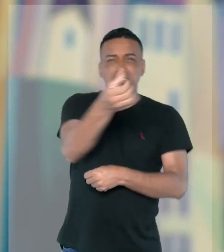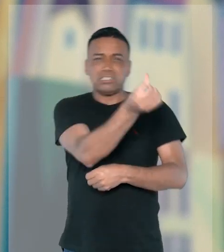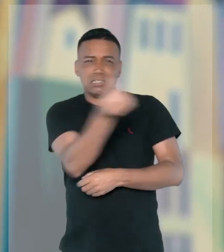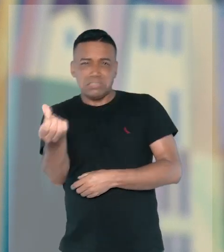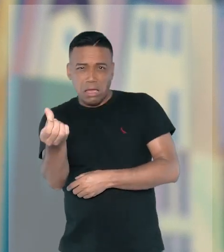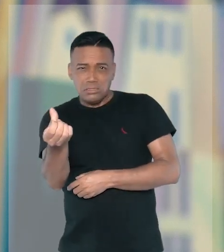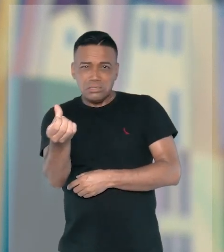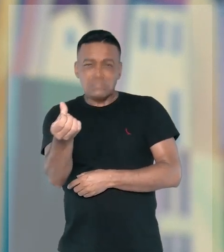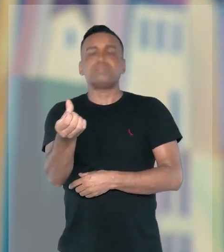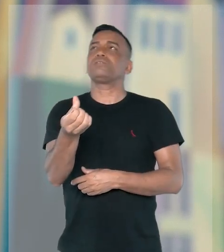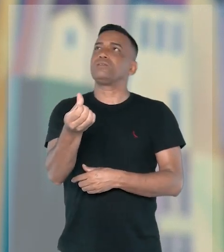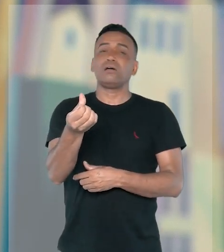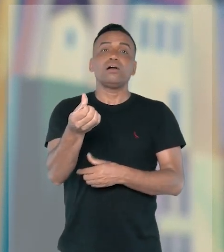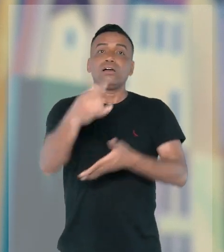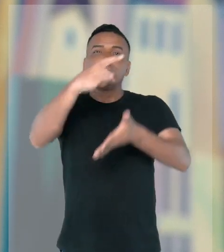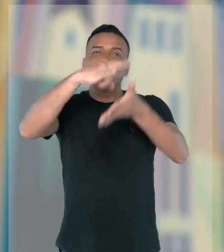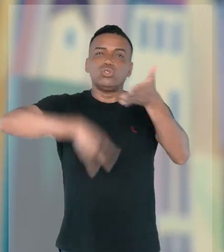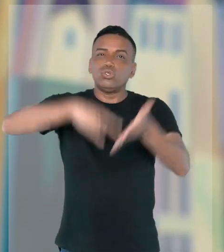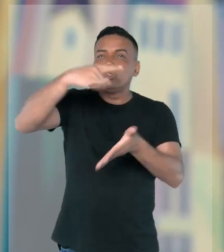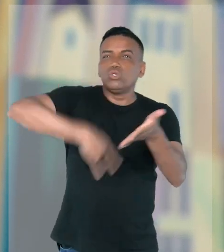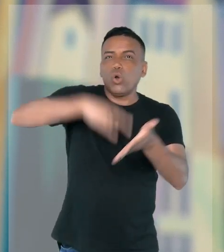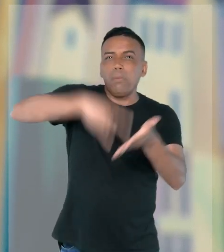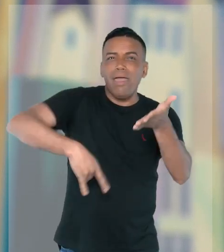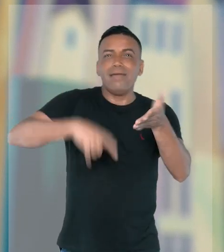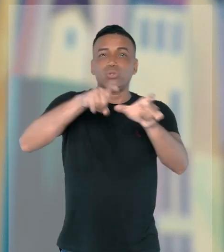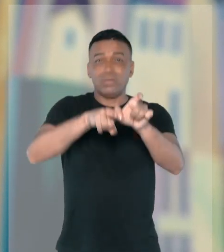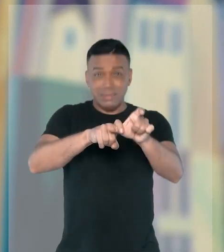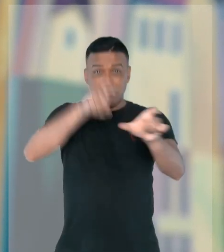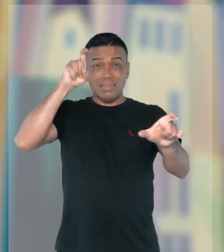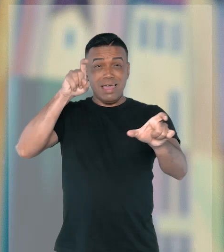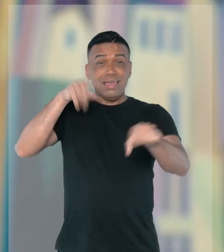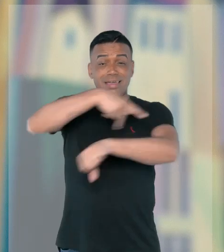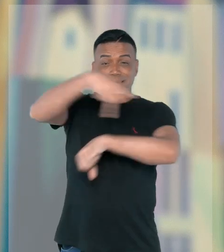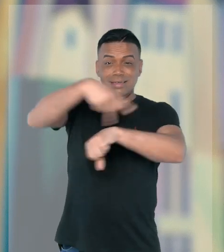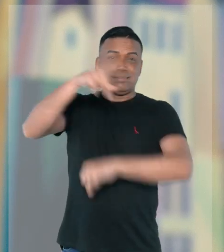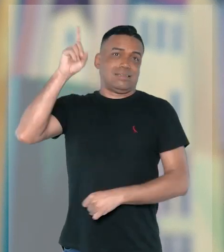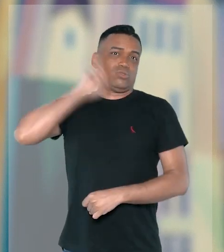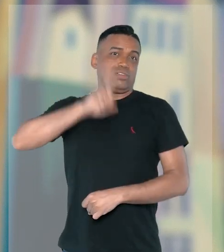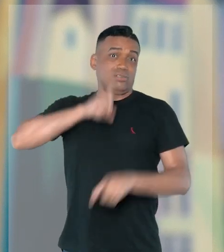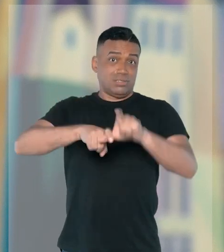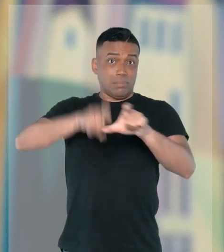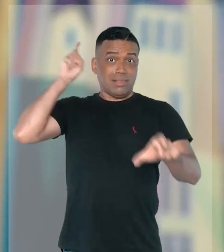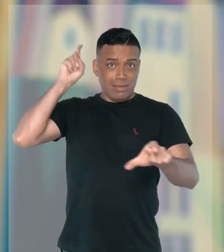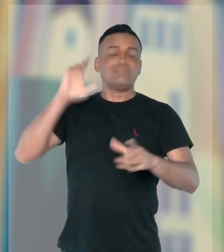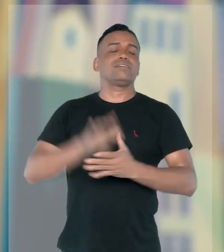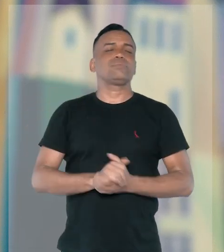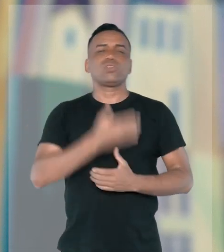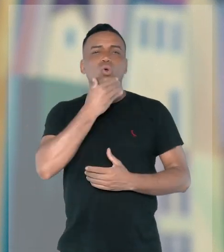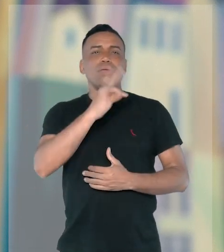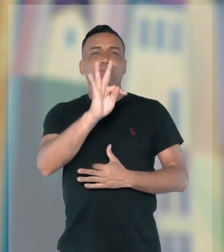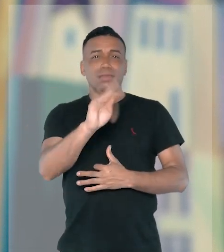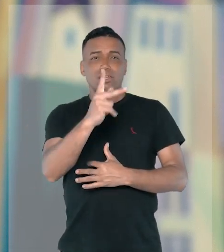1766, na Declaração da Independência dos Estados Unidos, Thomas